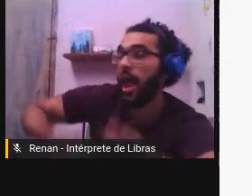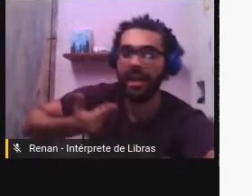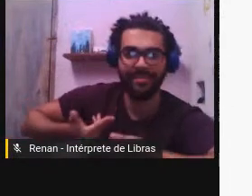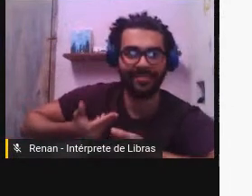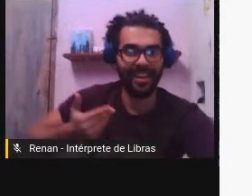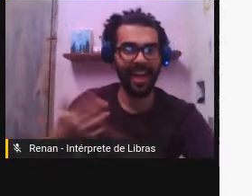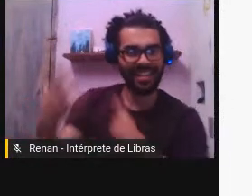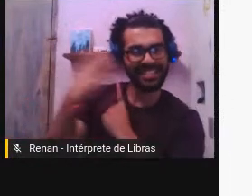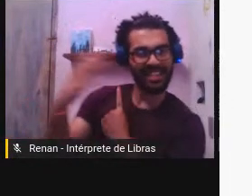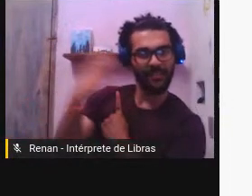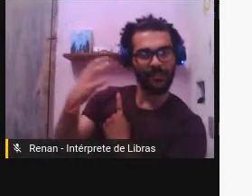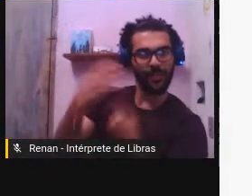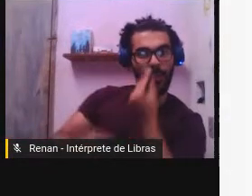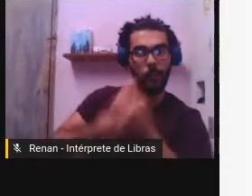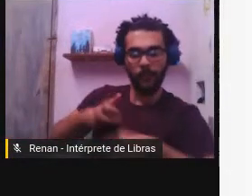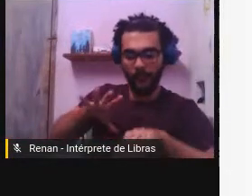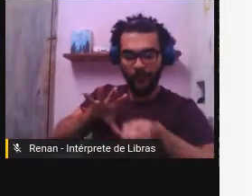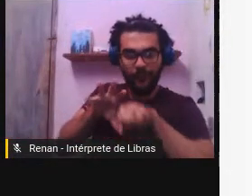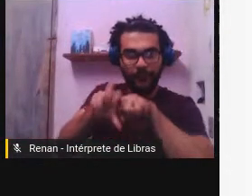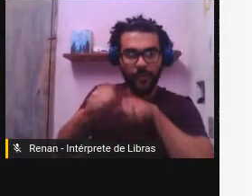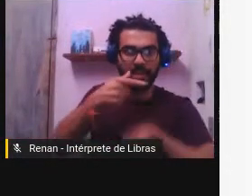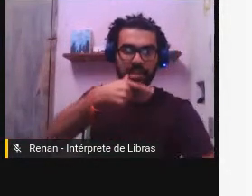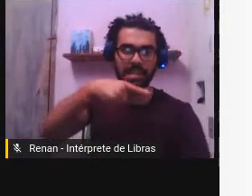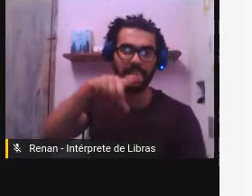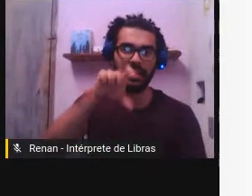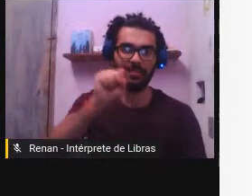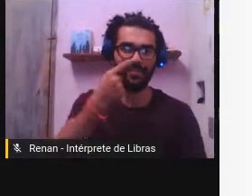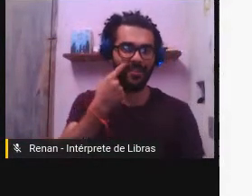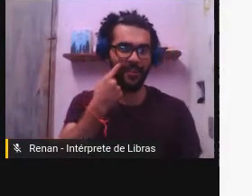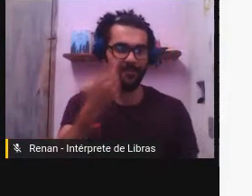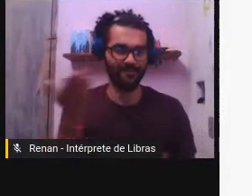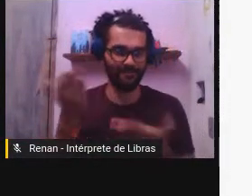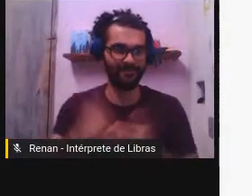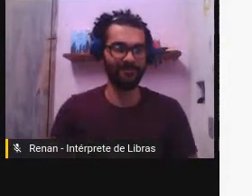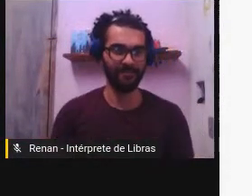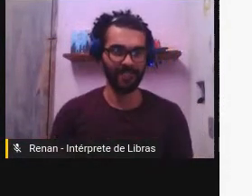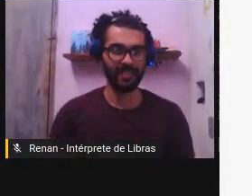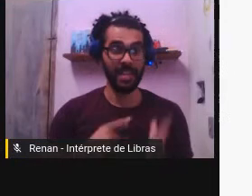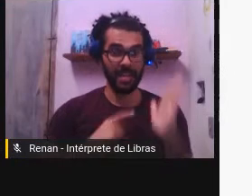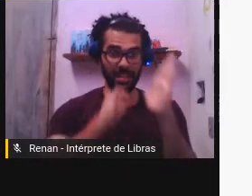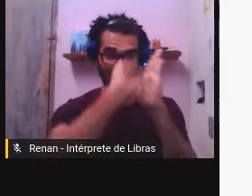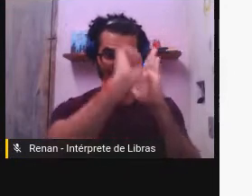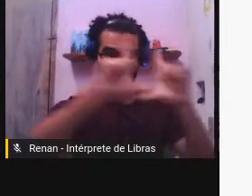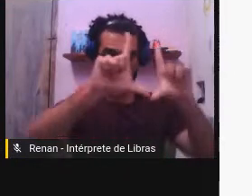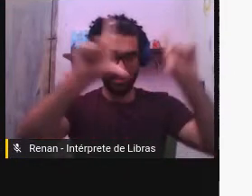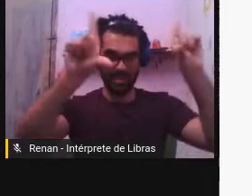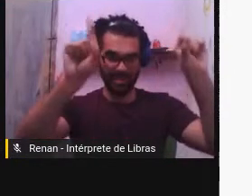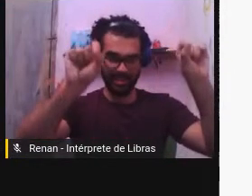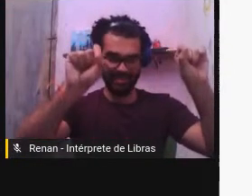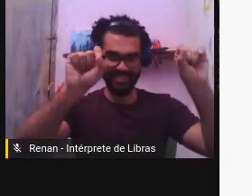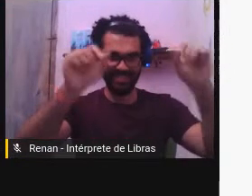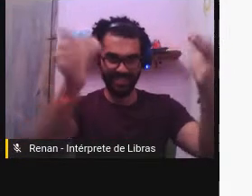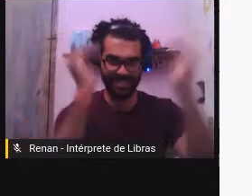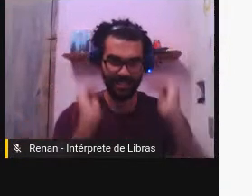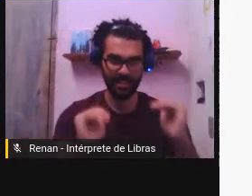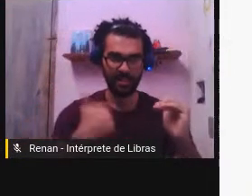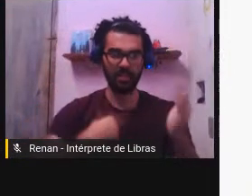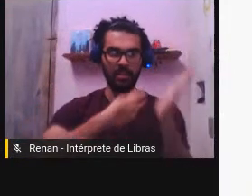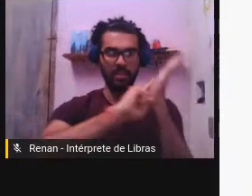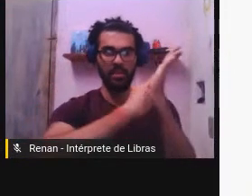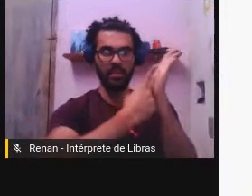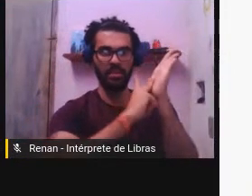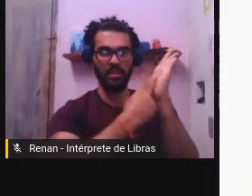certo tipo de linguista. vejam, vocês têm um manuscrito ali também e a transcrição